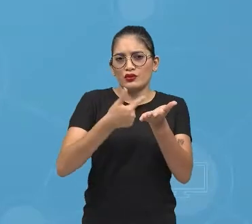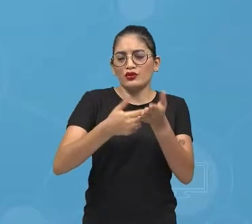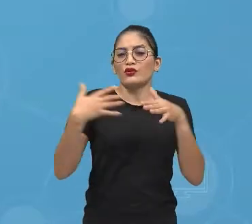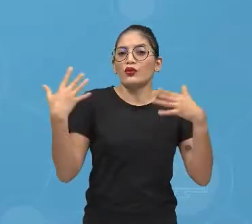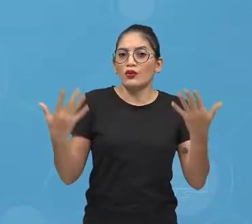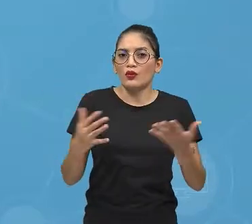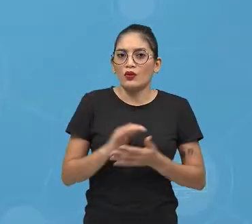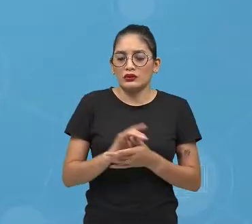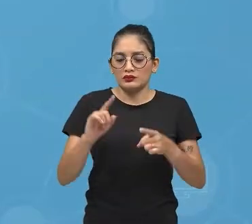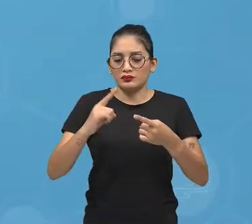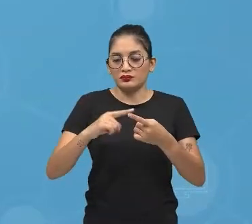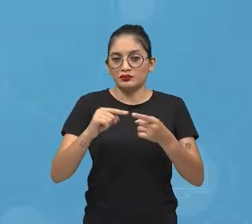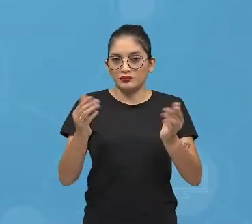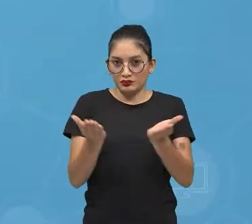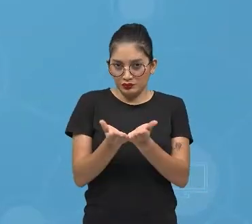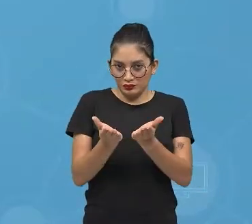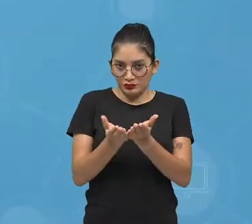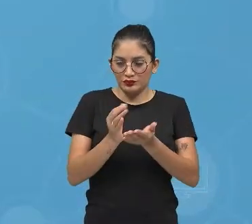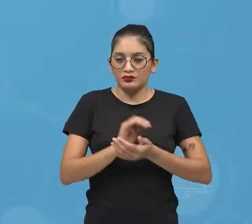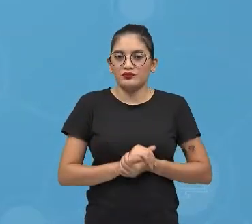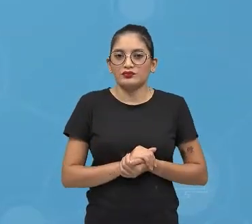elas? O cristianismo,